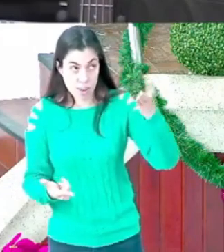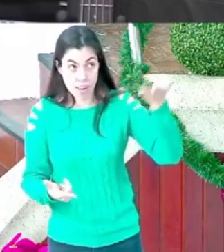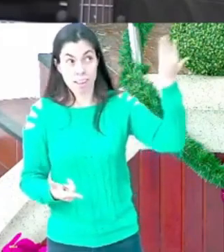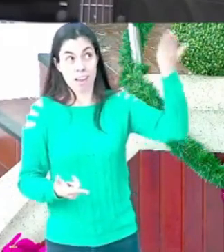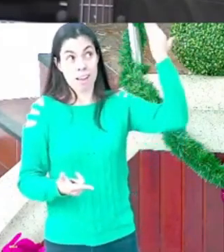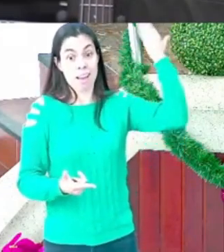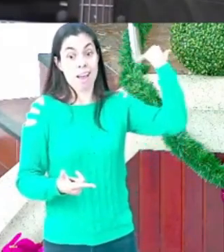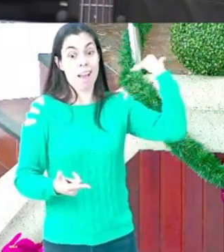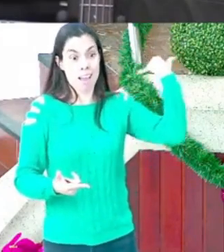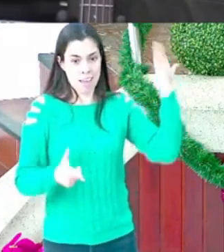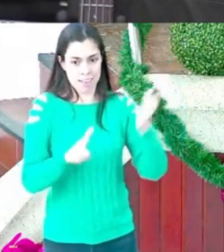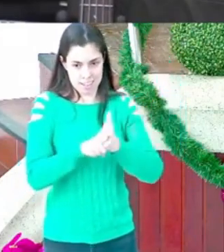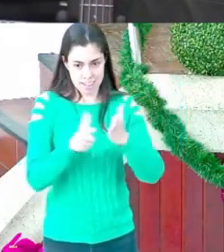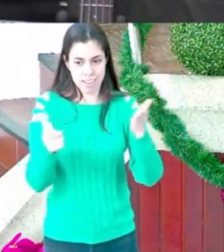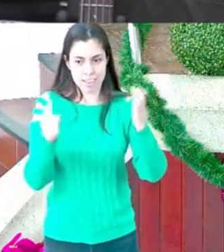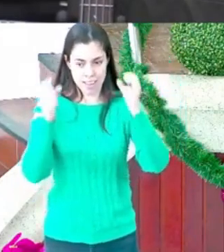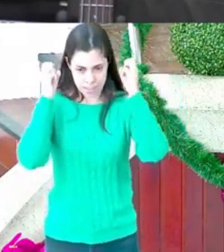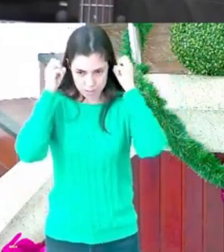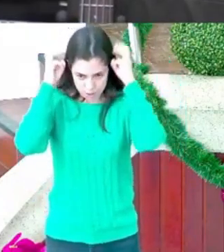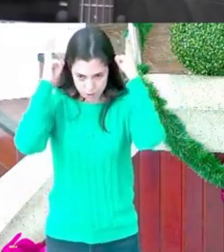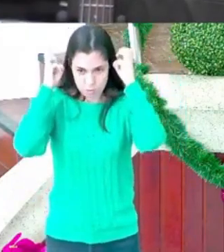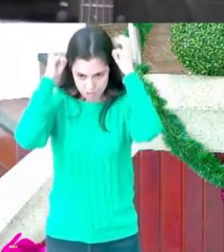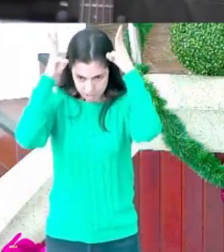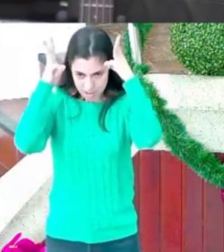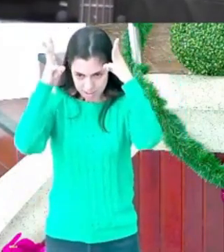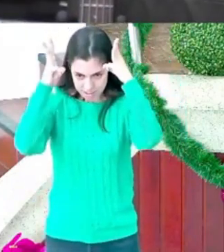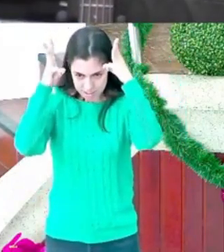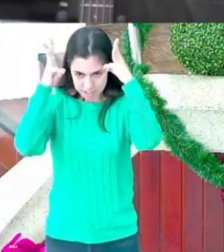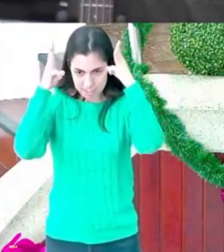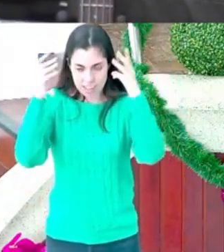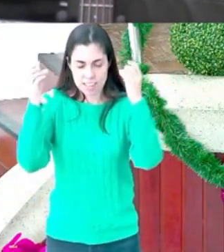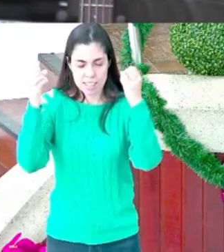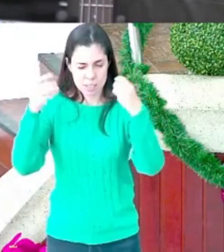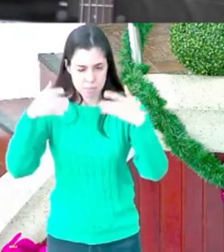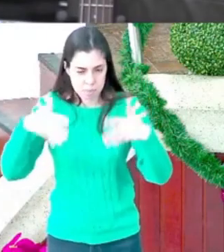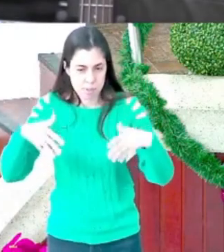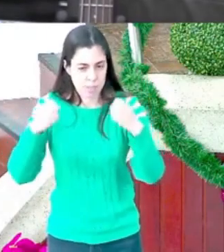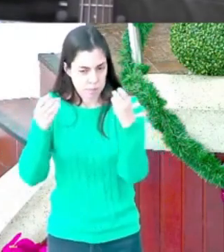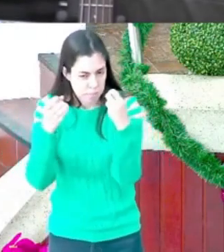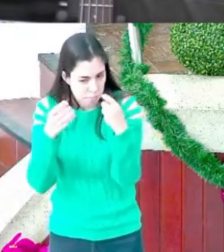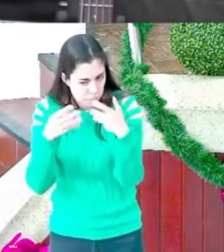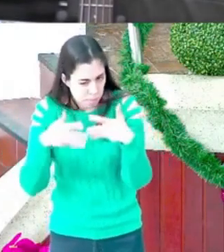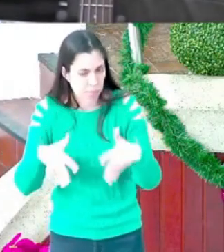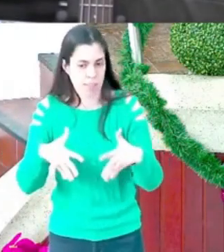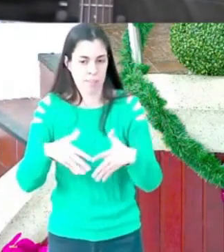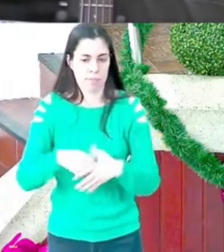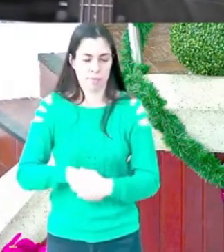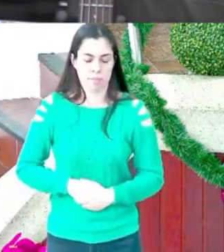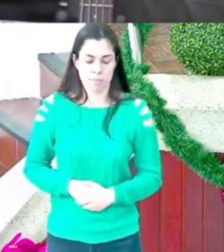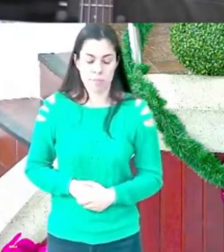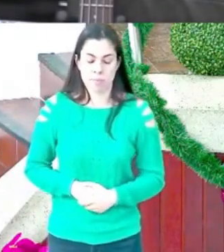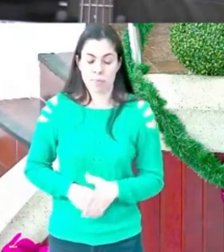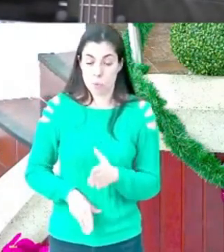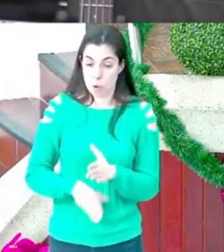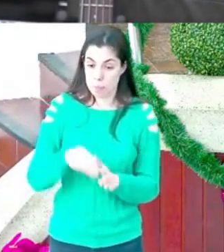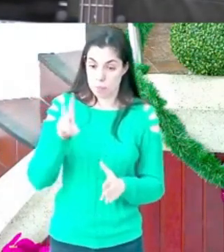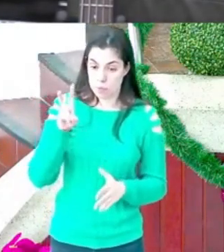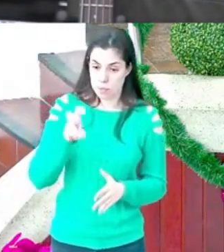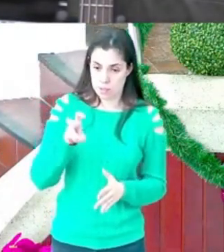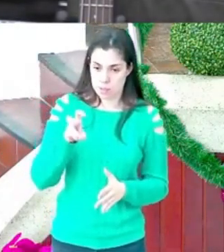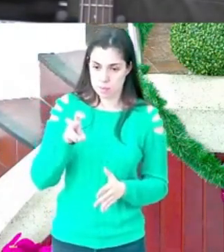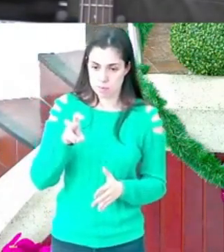expandindo e aprofundando o seu significado moral e espiritual. Em resumo, o capítulo 5 que